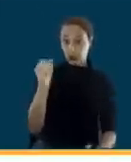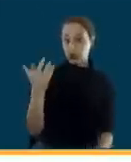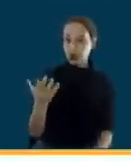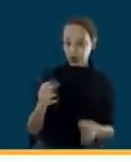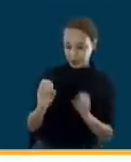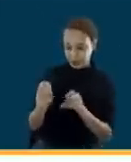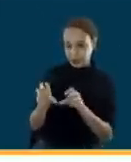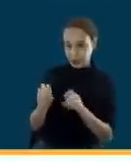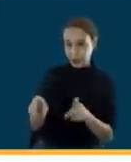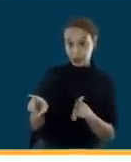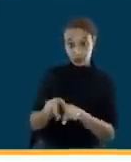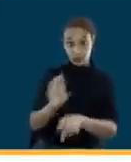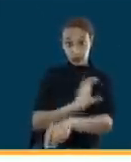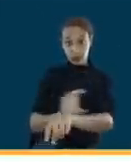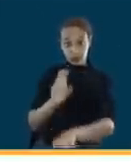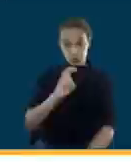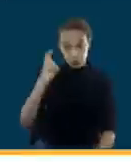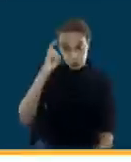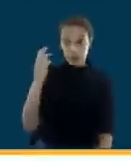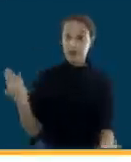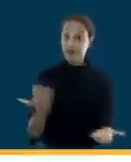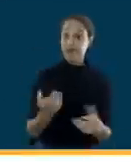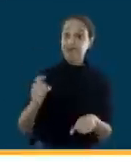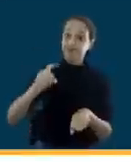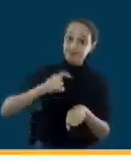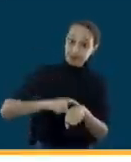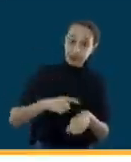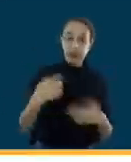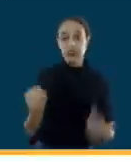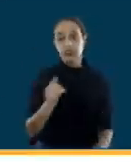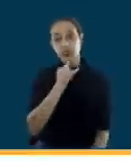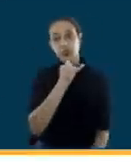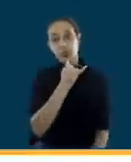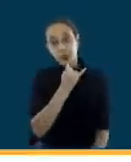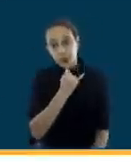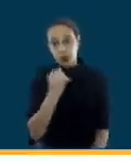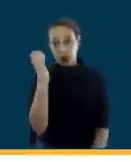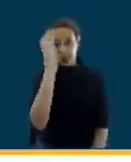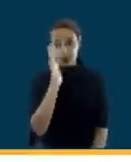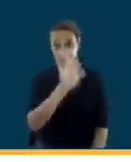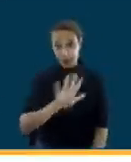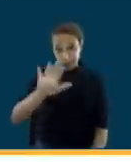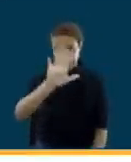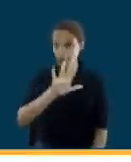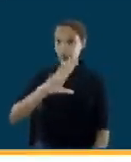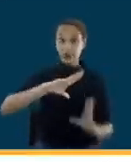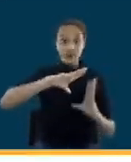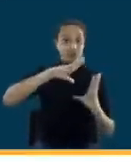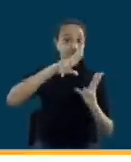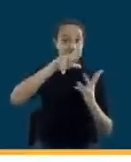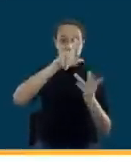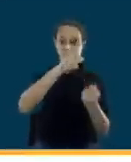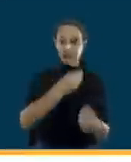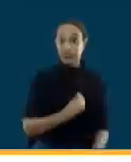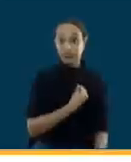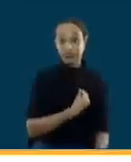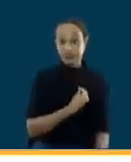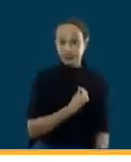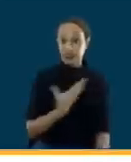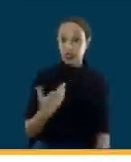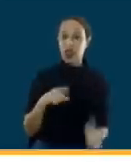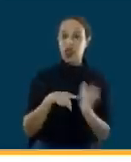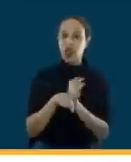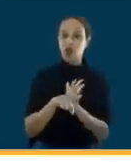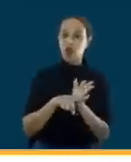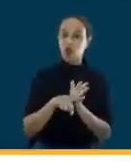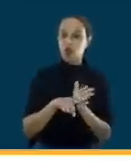cultura. E neste momento que infelizmente todo o país está vivendo, todo mundo está vivendo, uma pesquisa feita